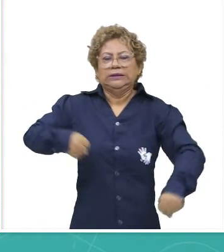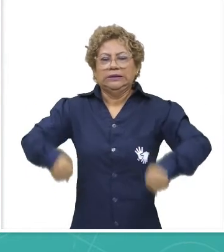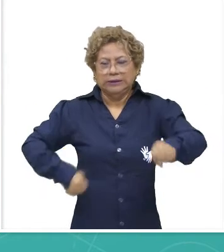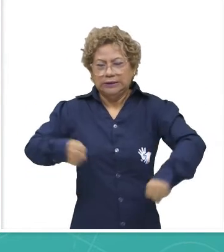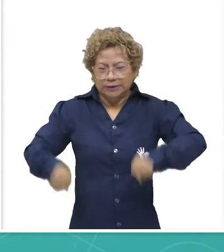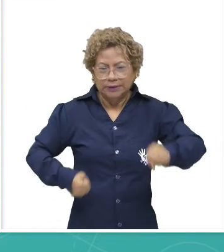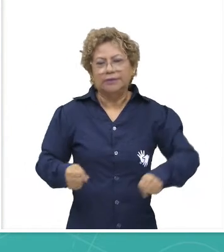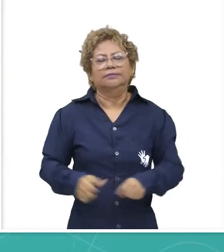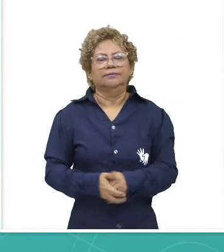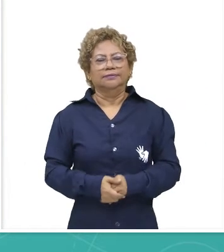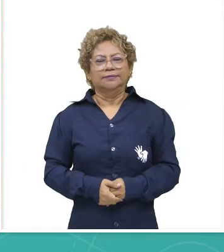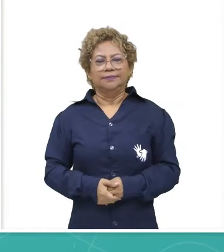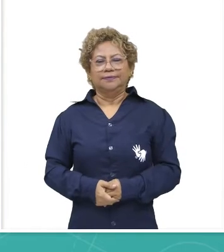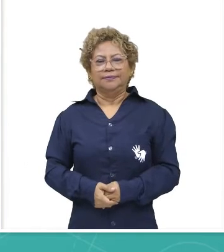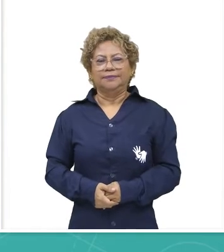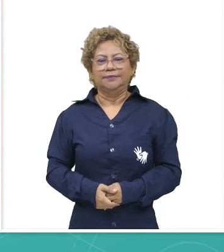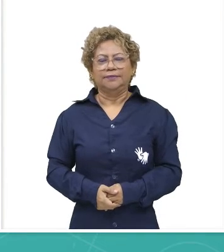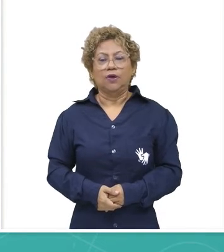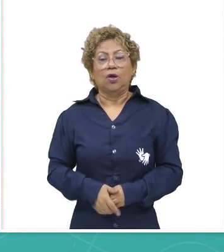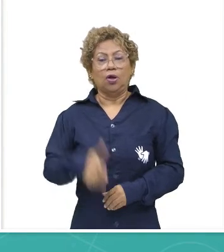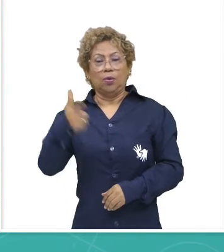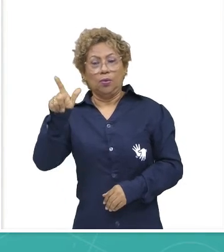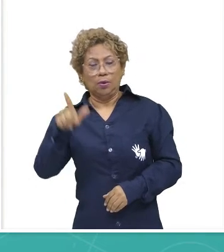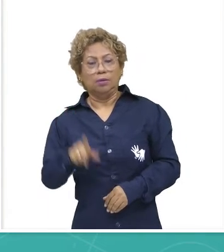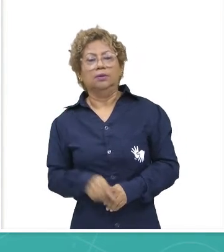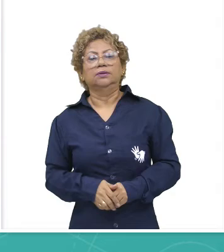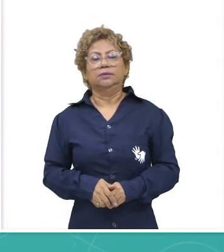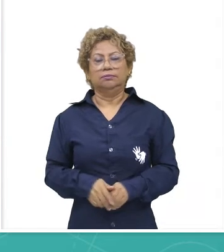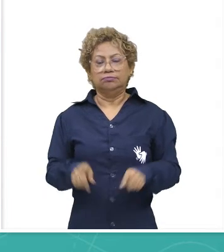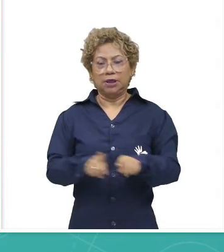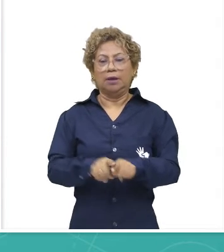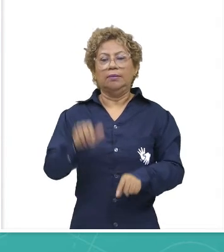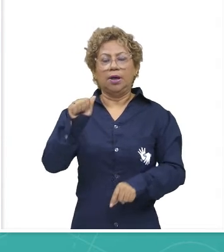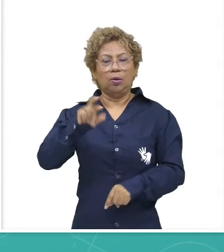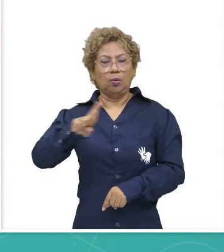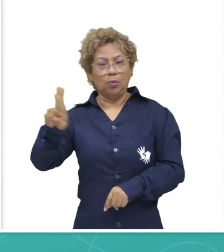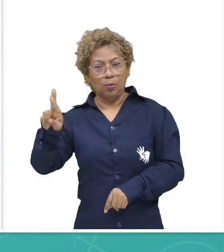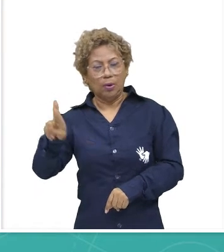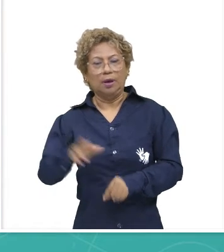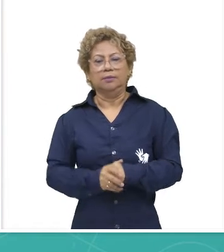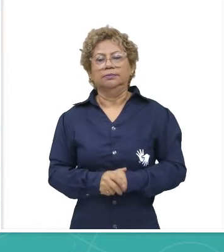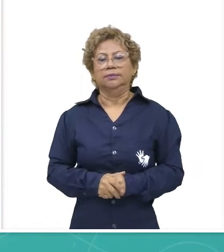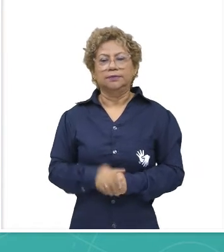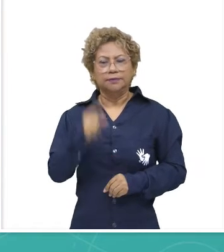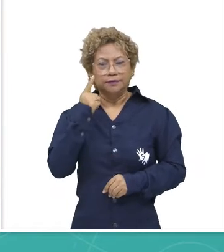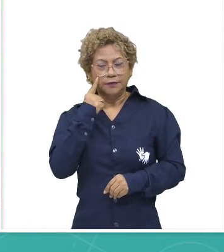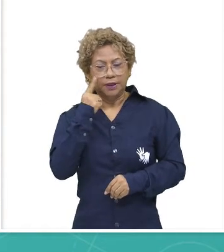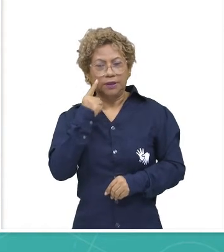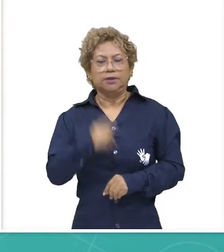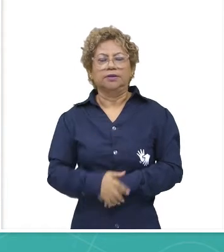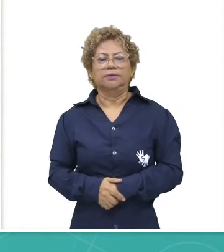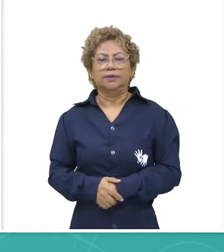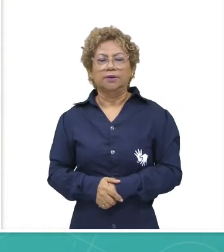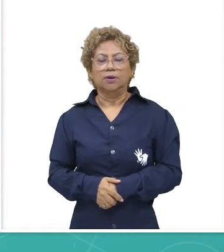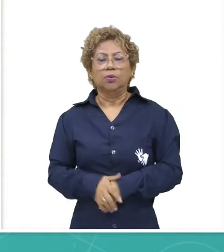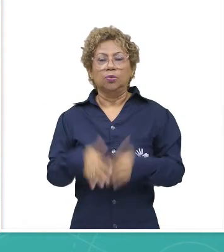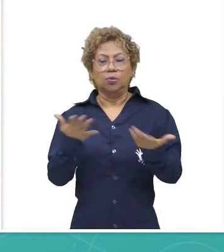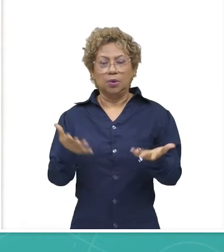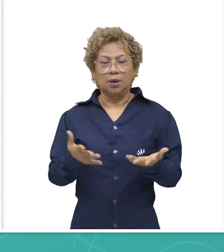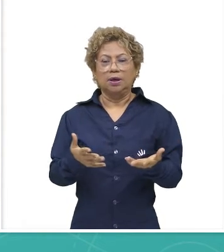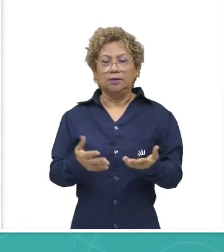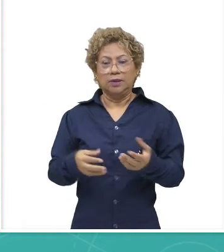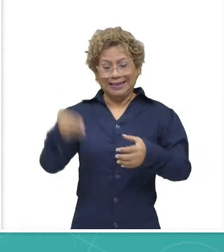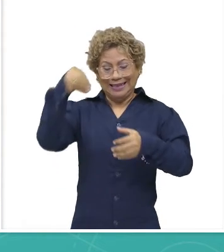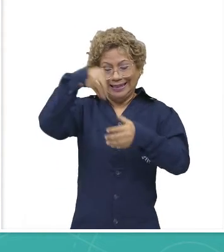ar. Outra propriedade do ar super importante é a compressibilidade. Quando o ar é